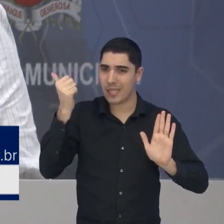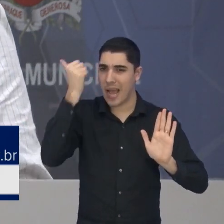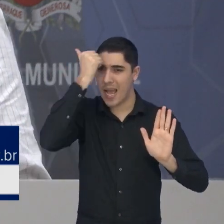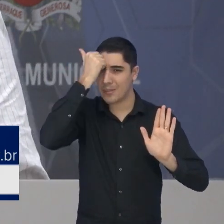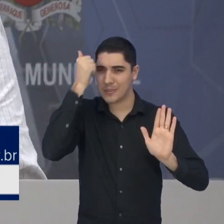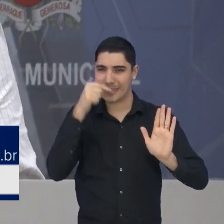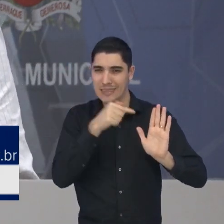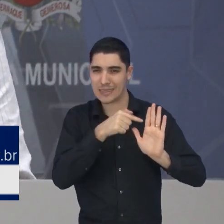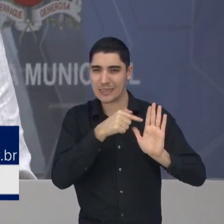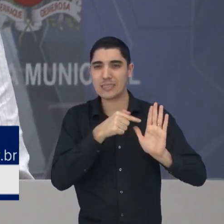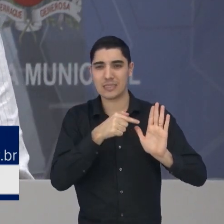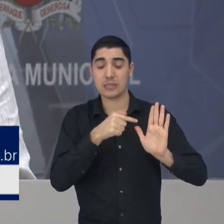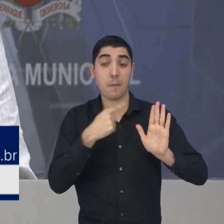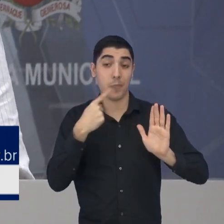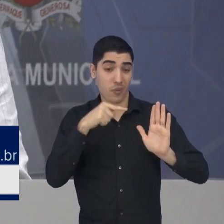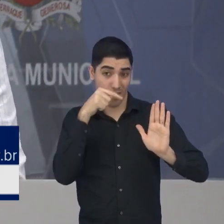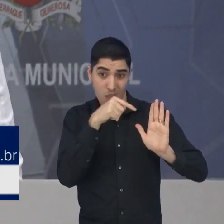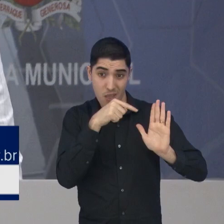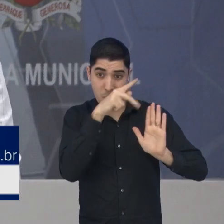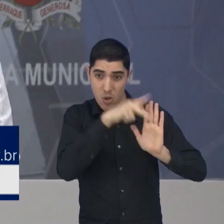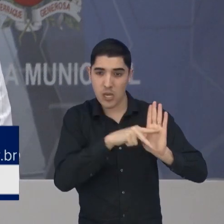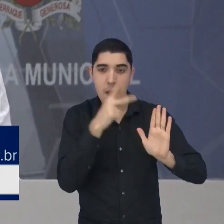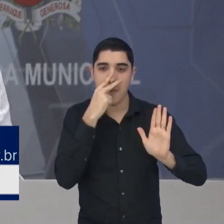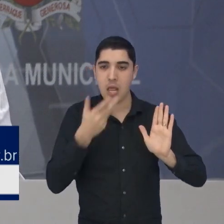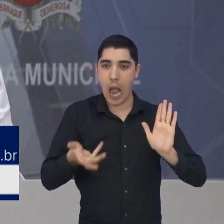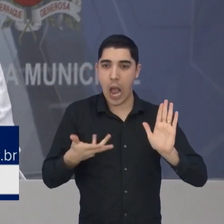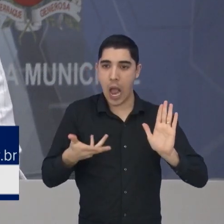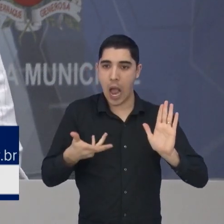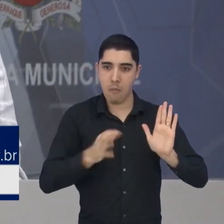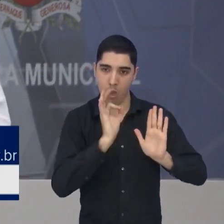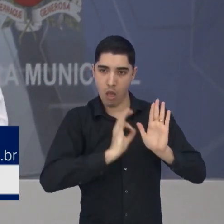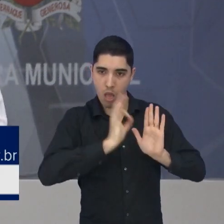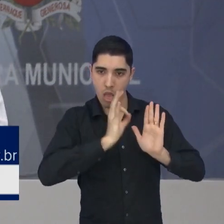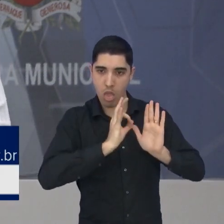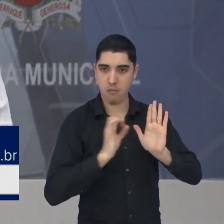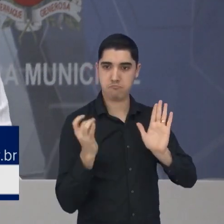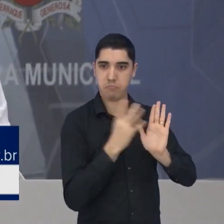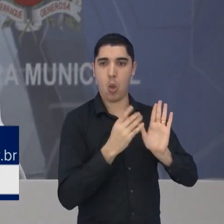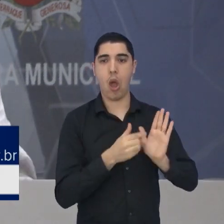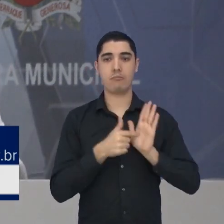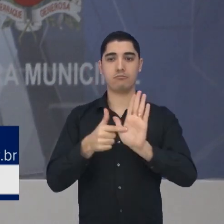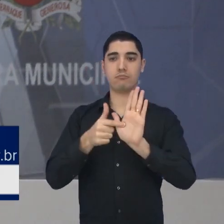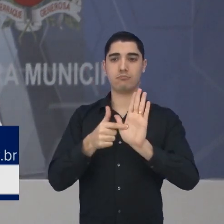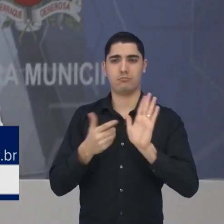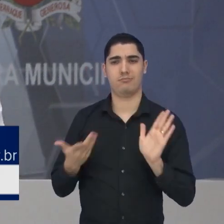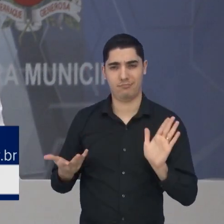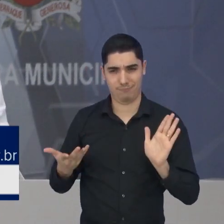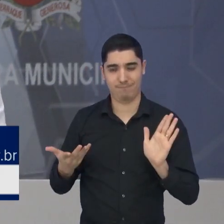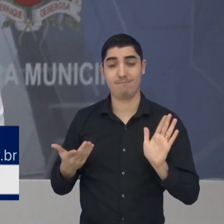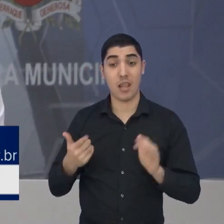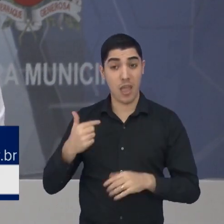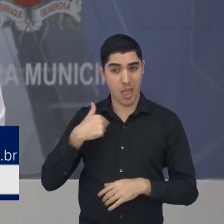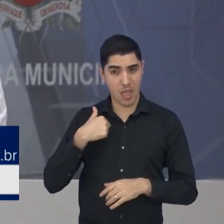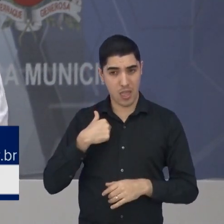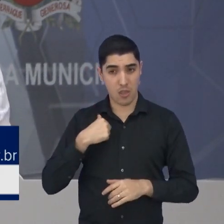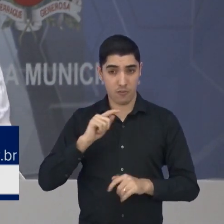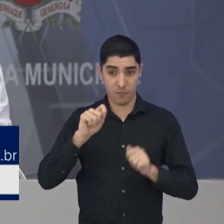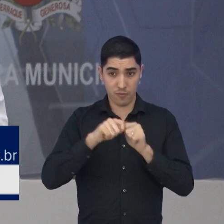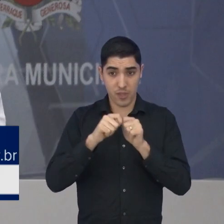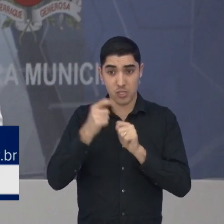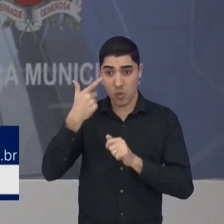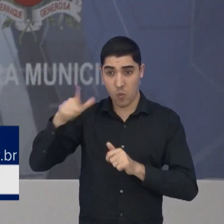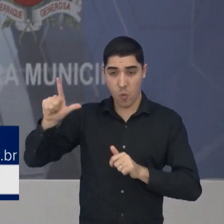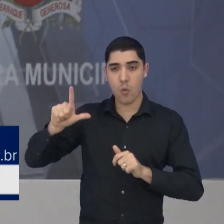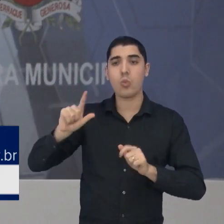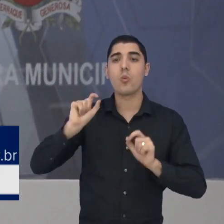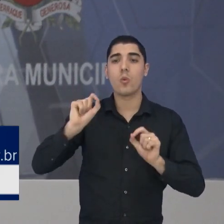projeto, porque foi um projeto feito às pressas, um projeto na correria. Tanto foi assim que eu tive que fazer uma emenda